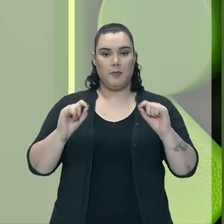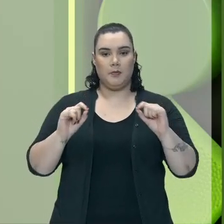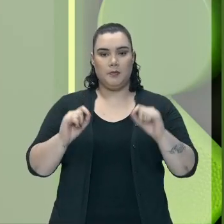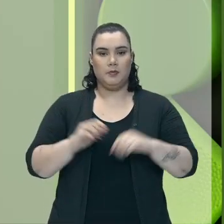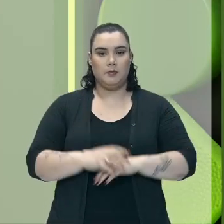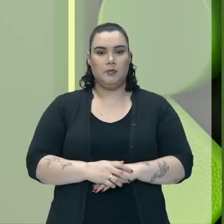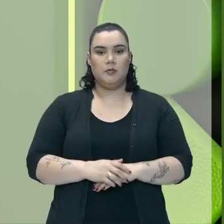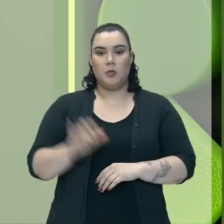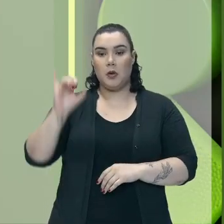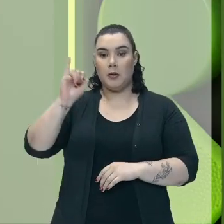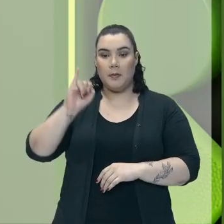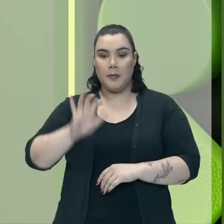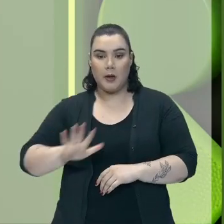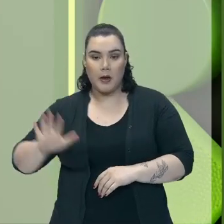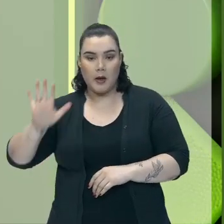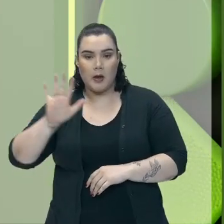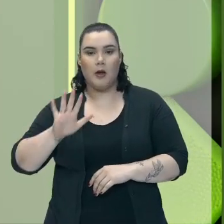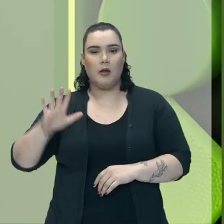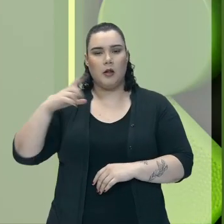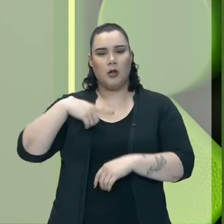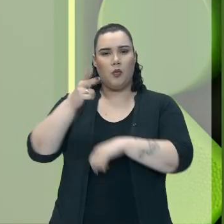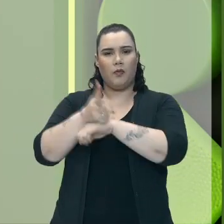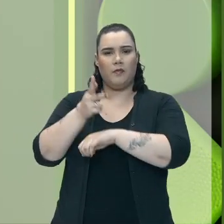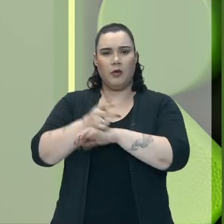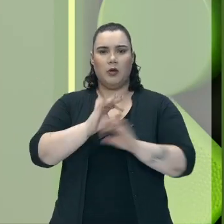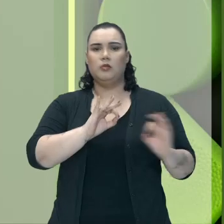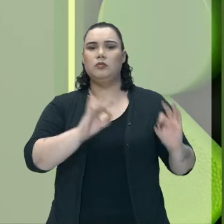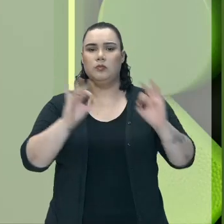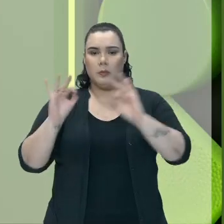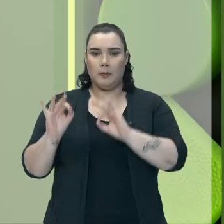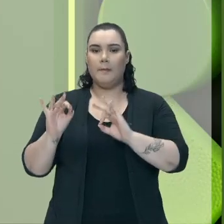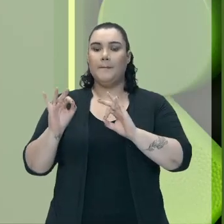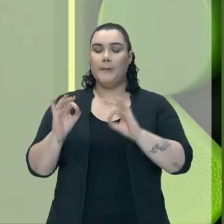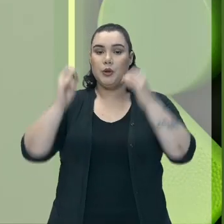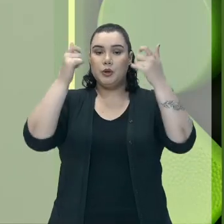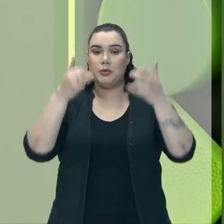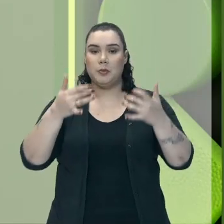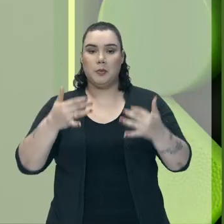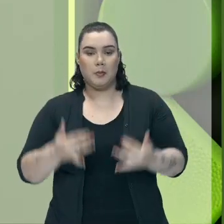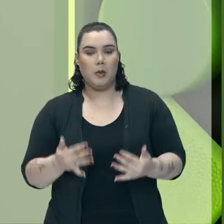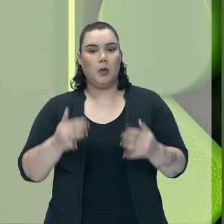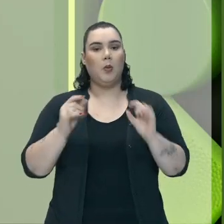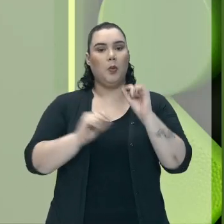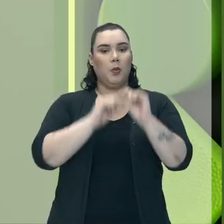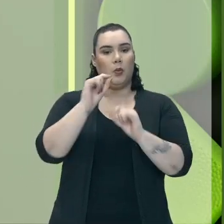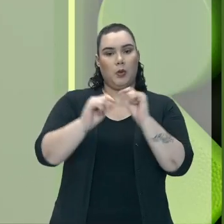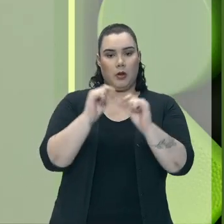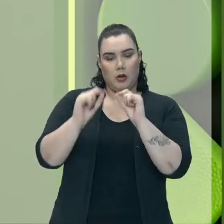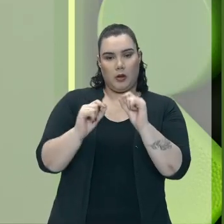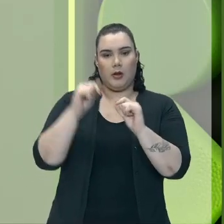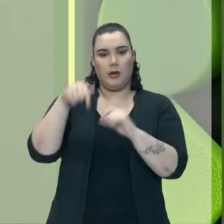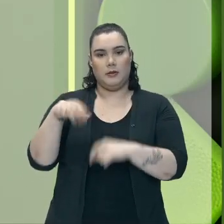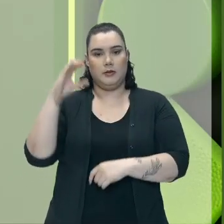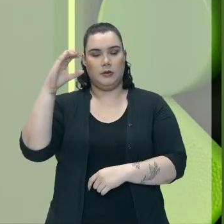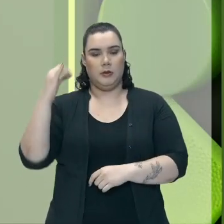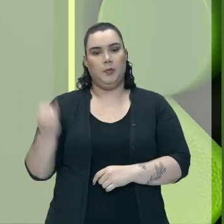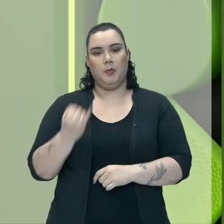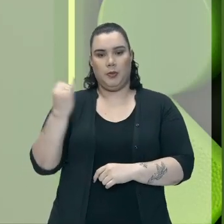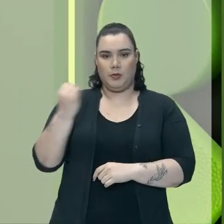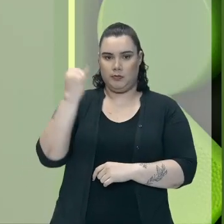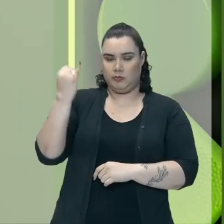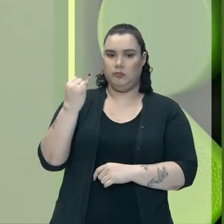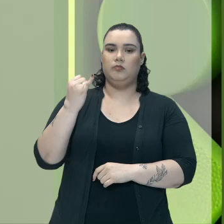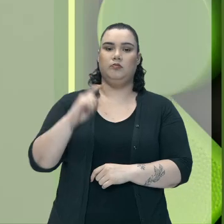uma imagem, né? Um vídeo que vai definir um pouco para vocês essa ciência tão importante